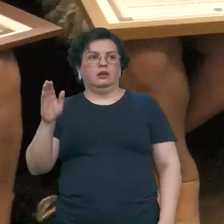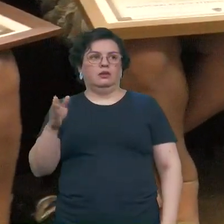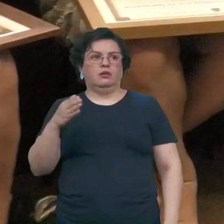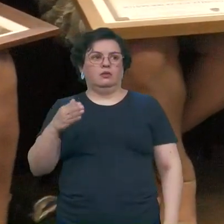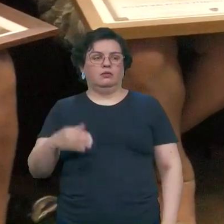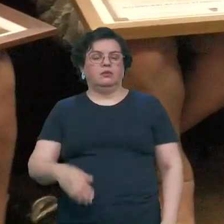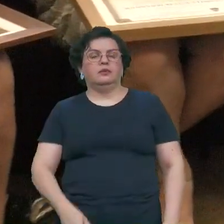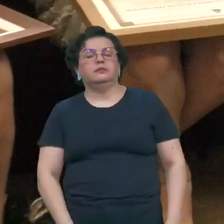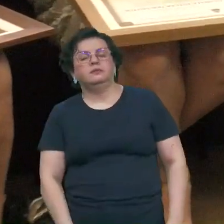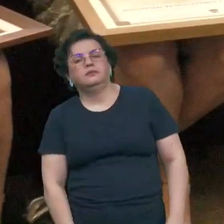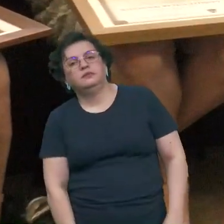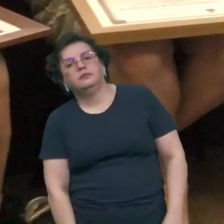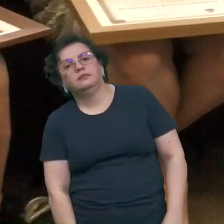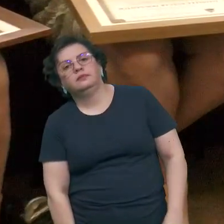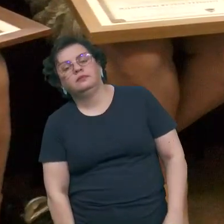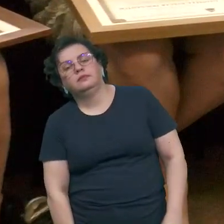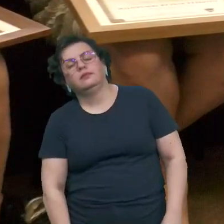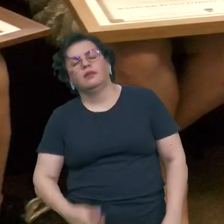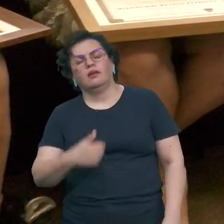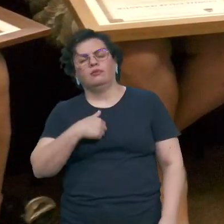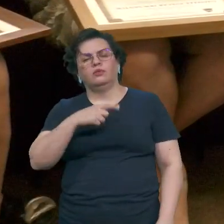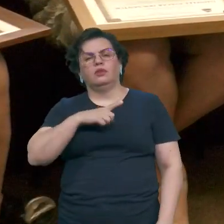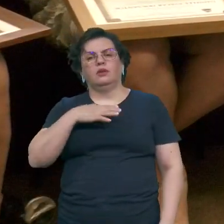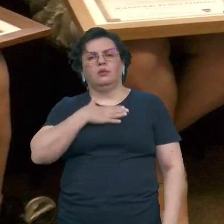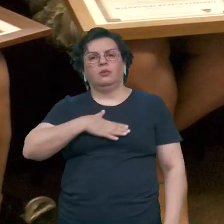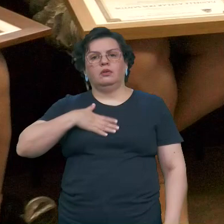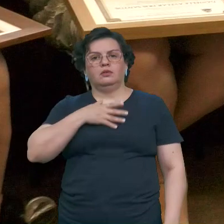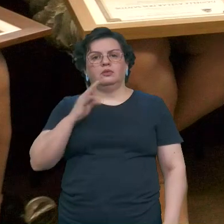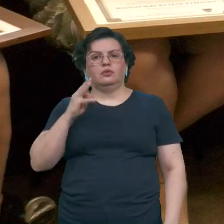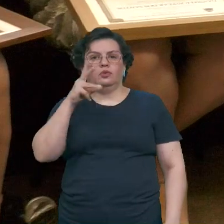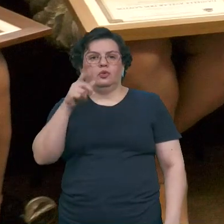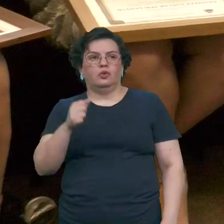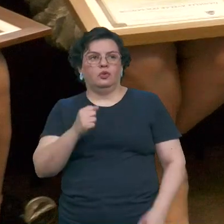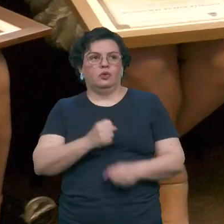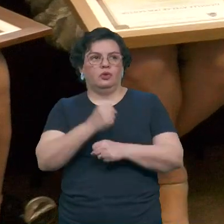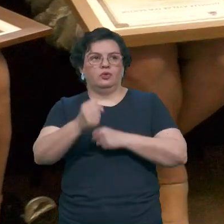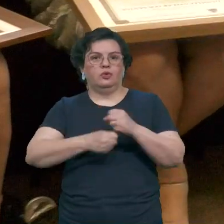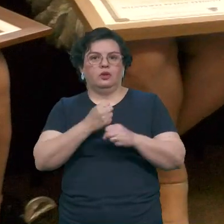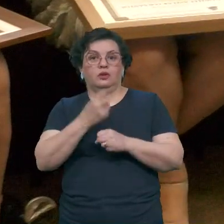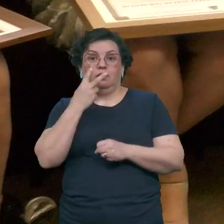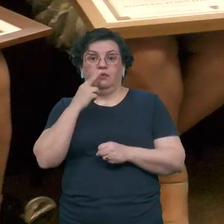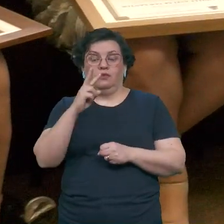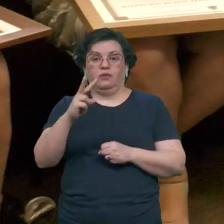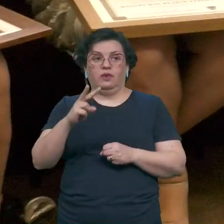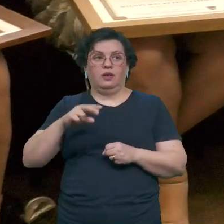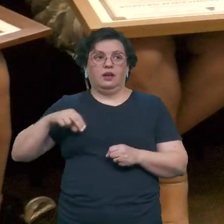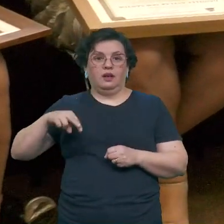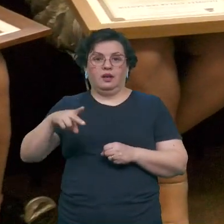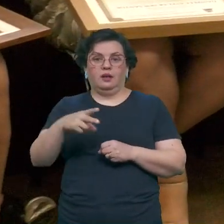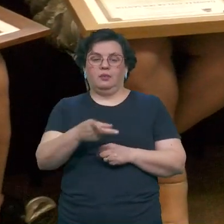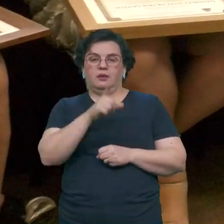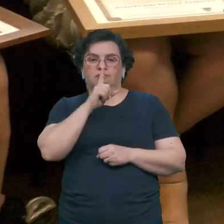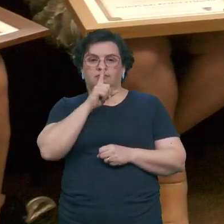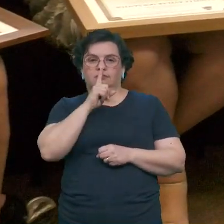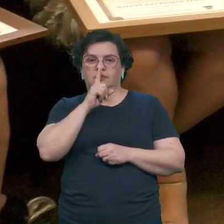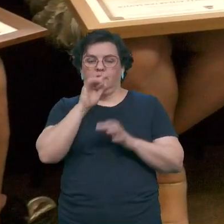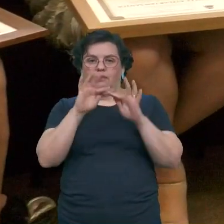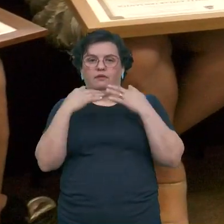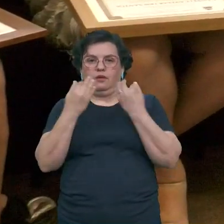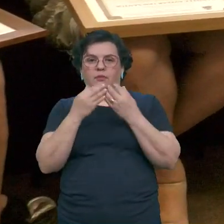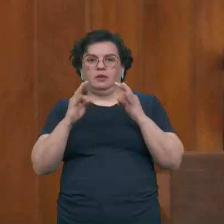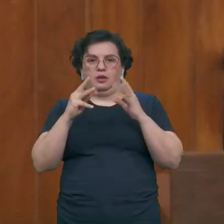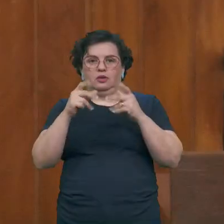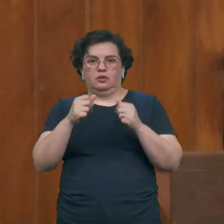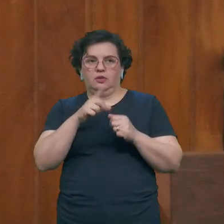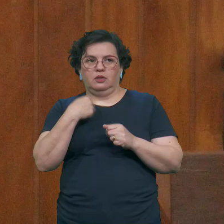Maria Aires de Lucena, que eu tenho o prazer todos os anos de ver ela na Caminhada do Silêncio, com a família inteira, e a